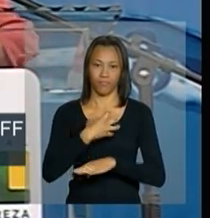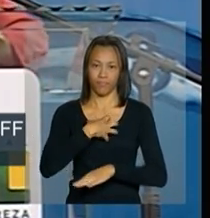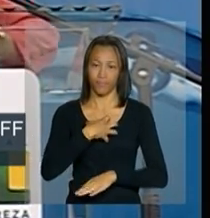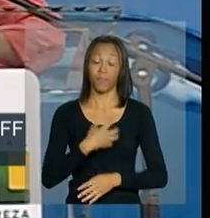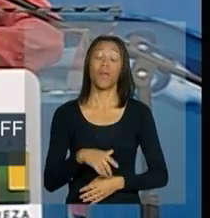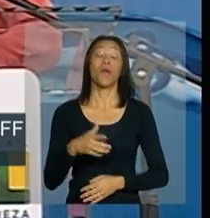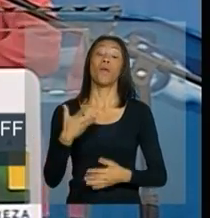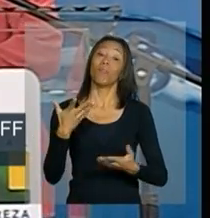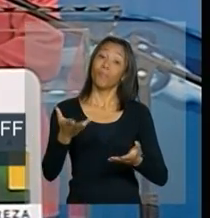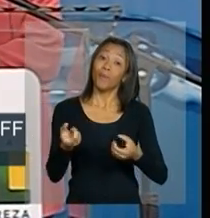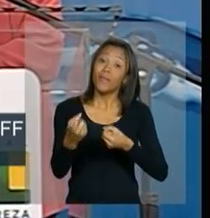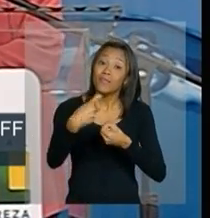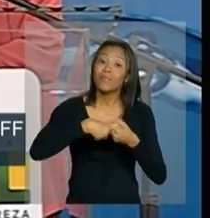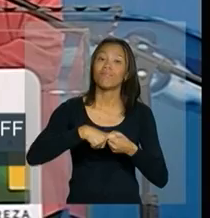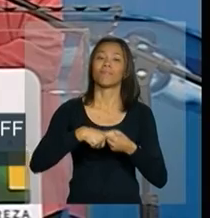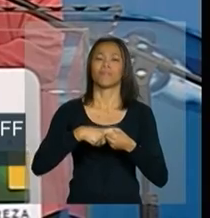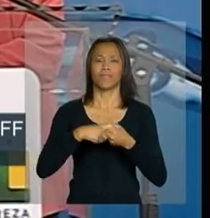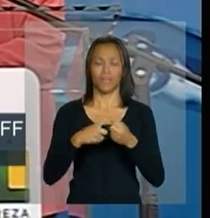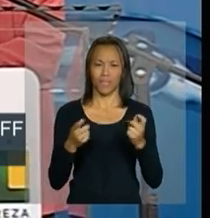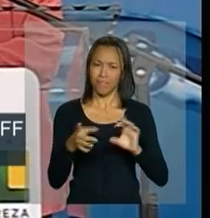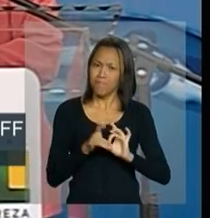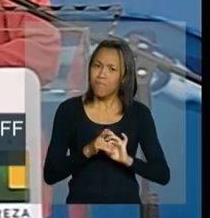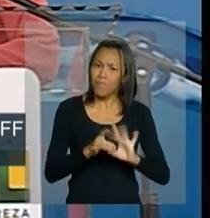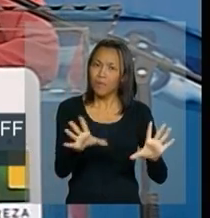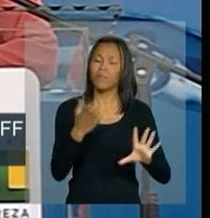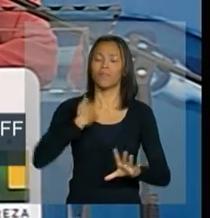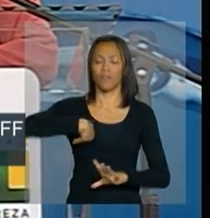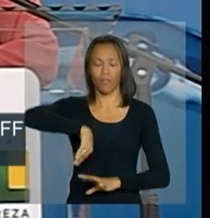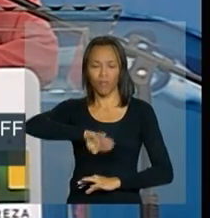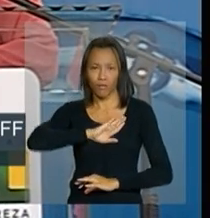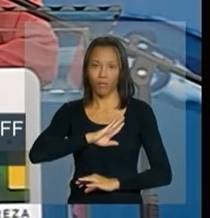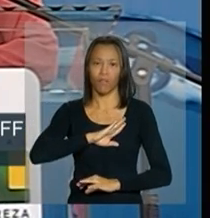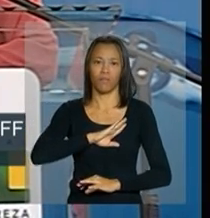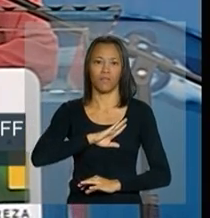parceria que permitiu que nós